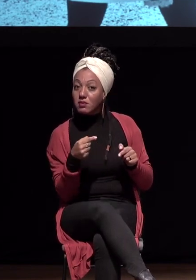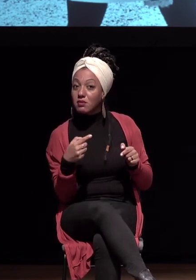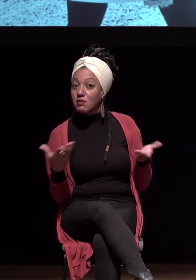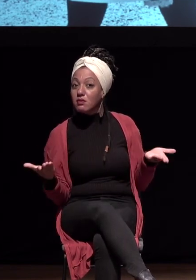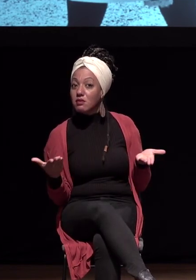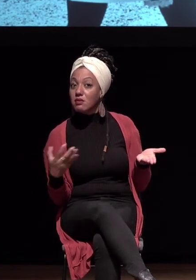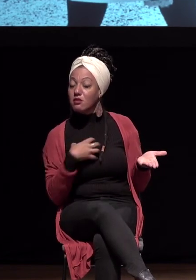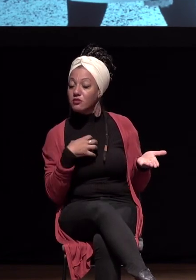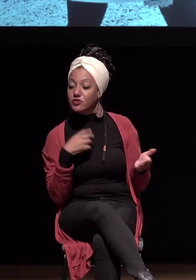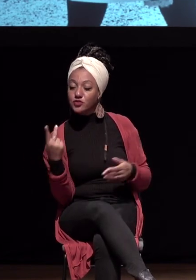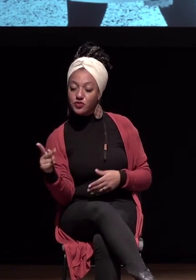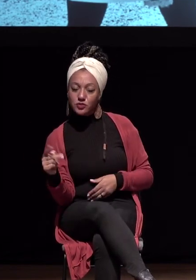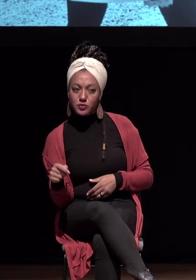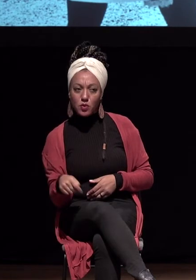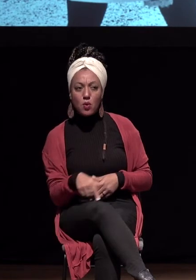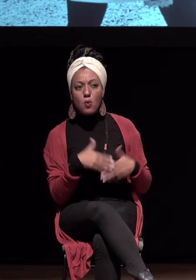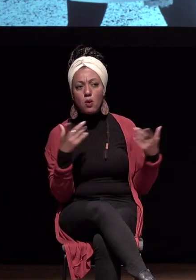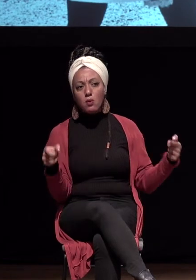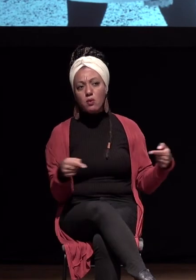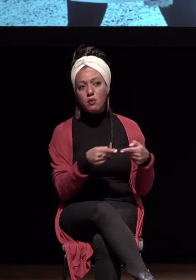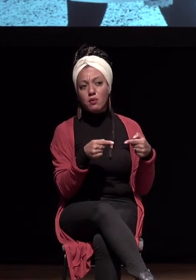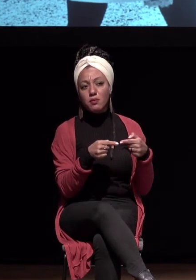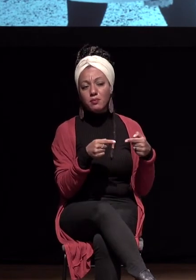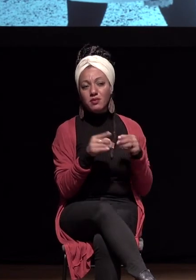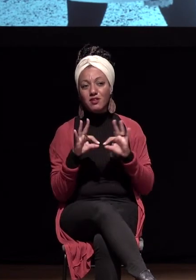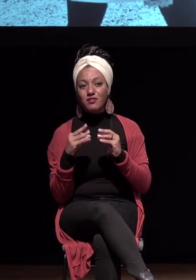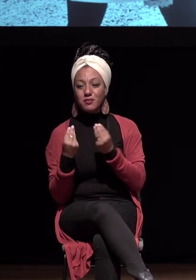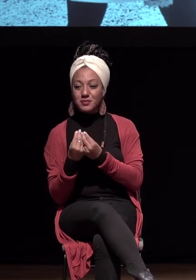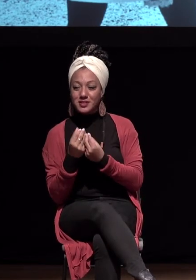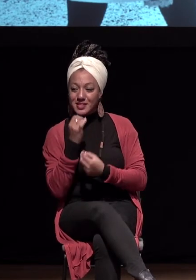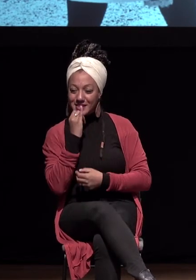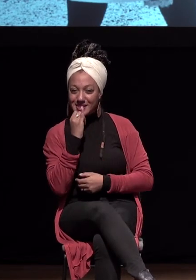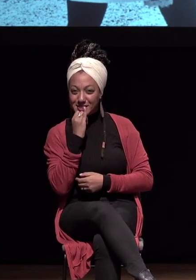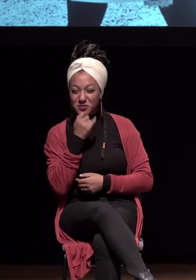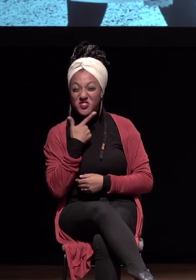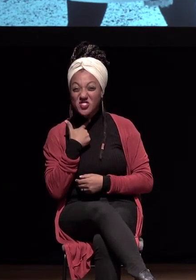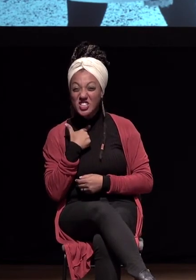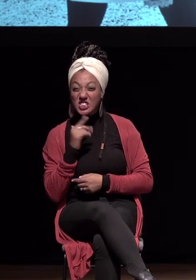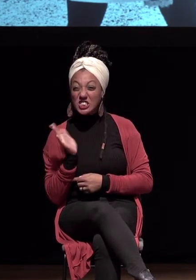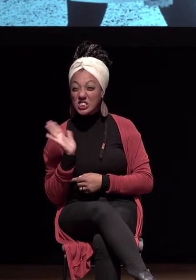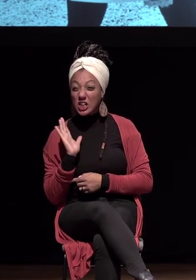conta sobre alguém da sua casa que, às vezes, você tem vontade de falar tchau?